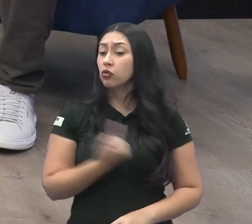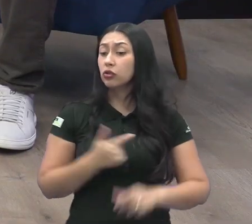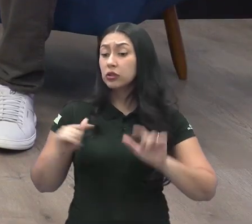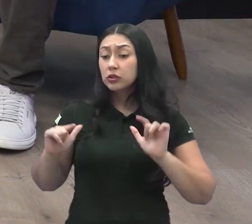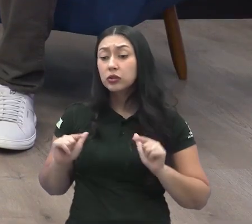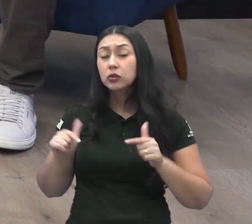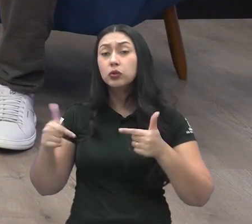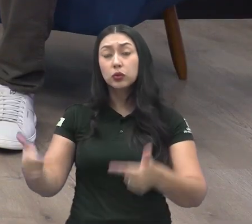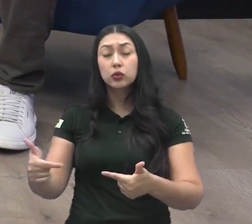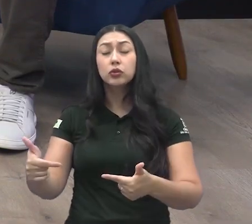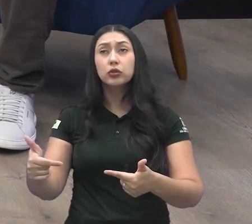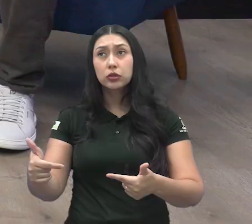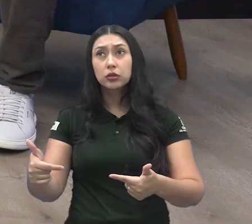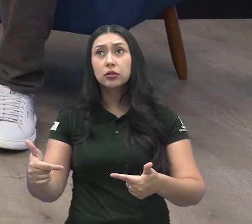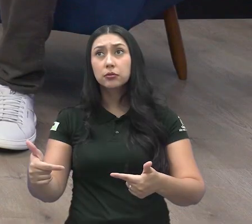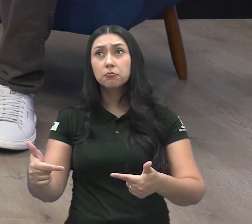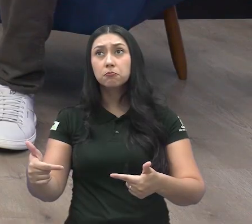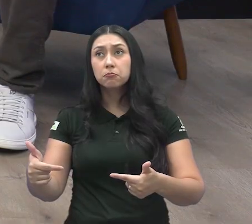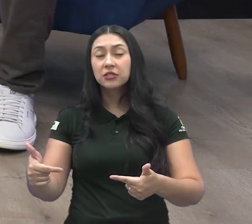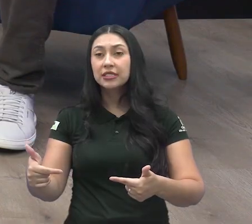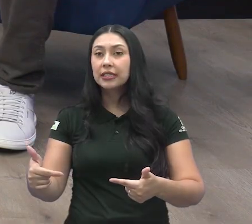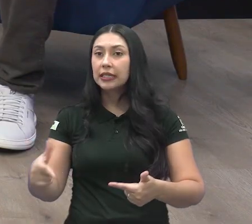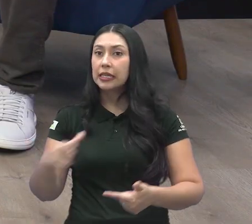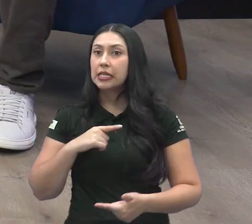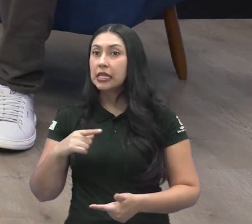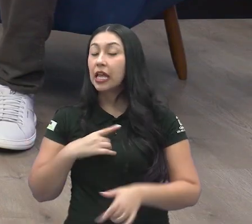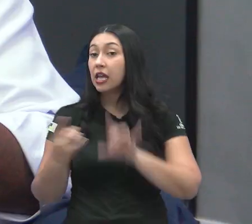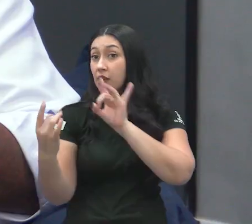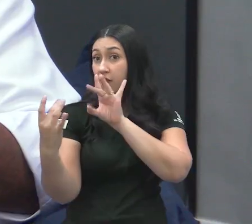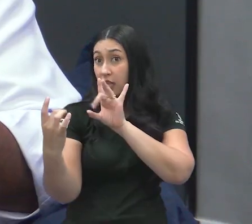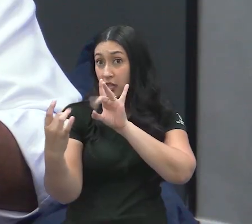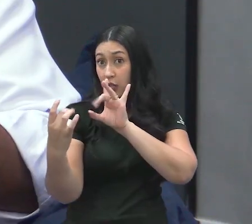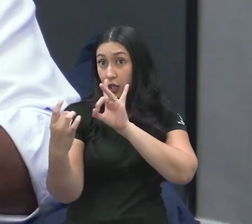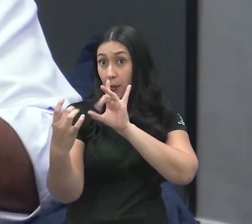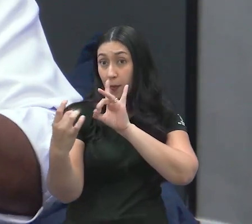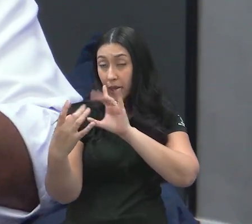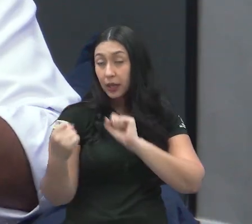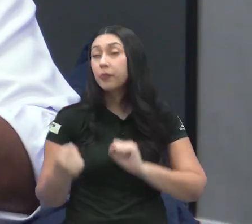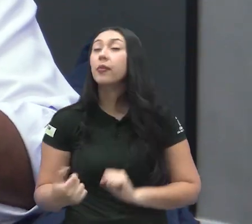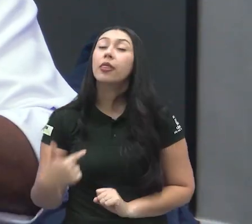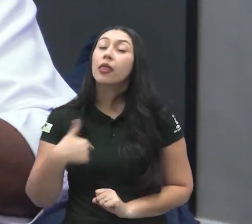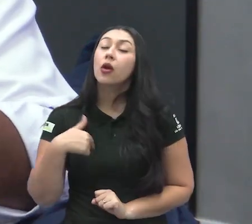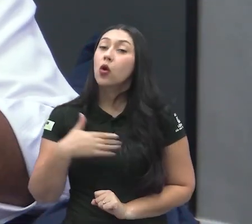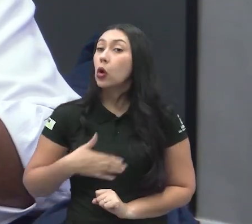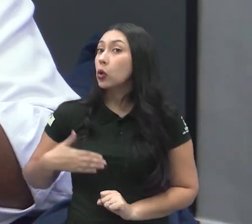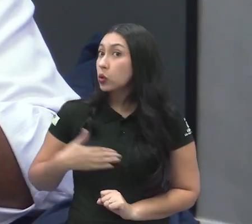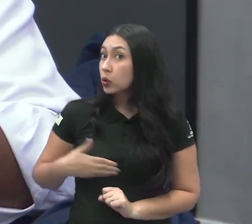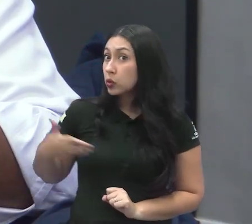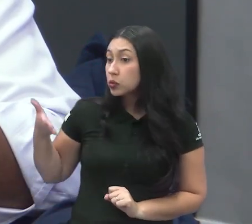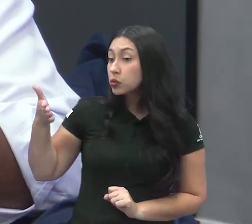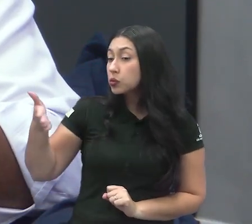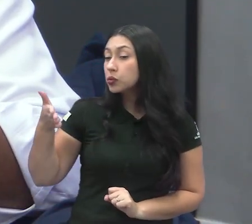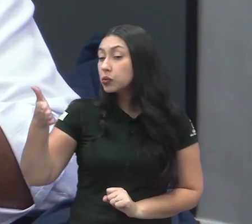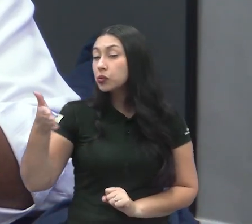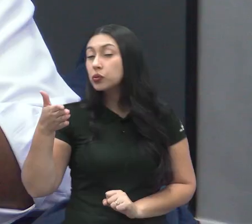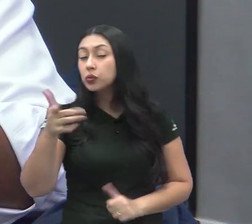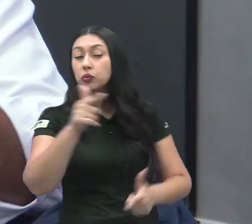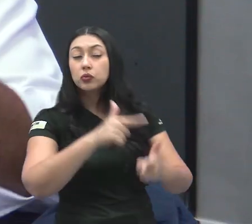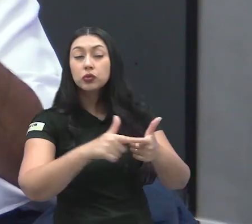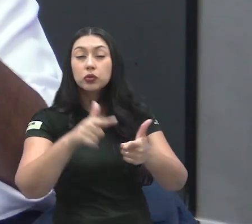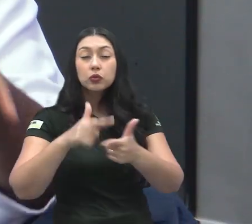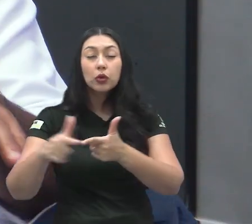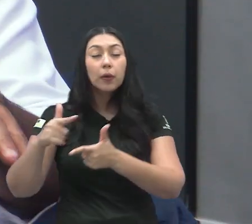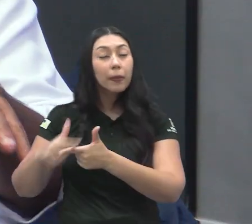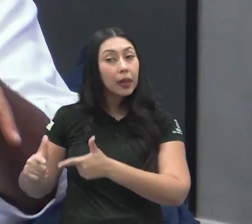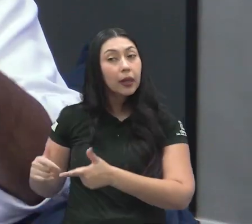ações, ela tem assim a gente tem um feedback. Eu sempre gosto de estar onde estão alguns problemas